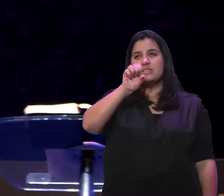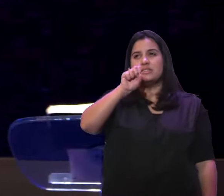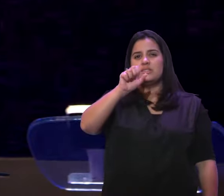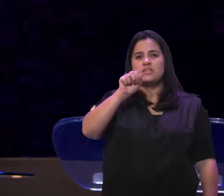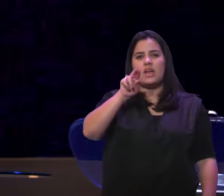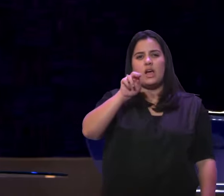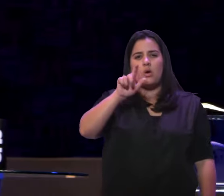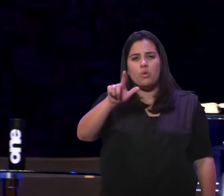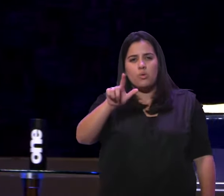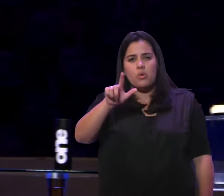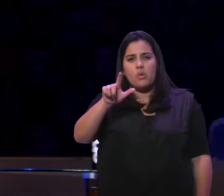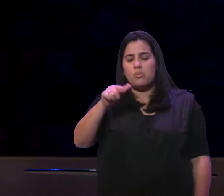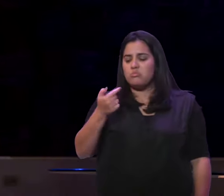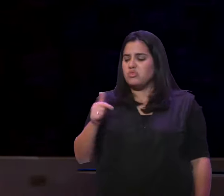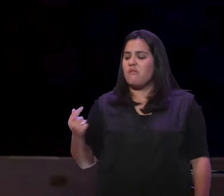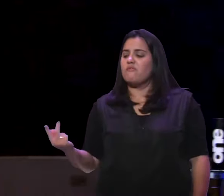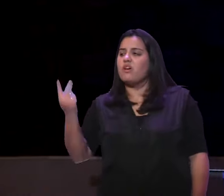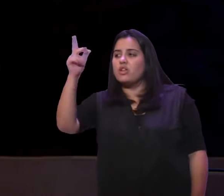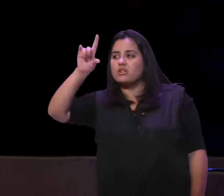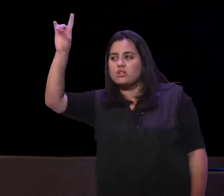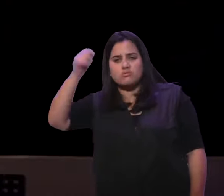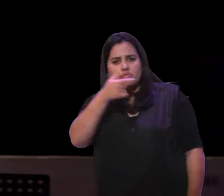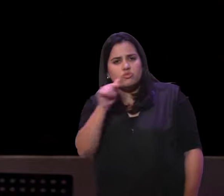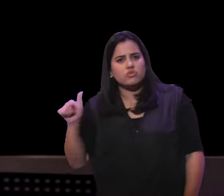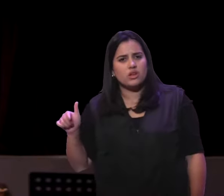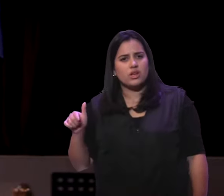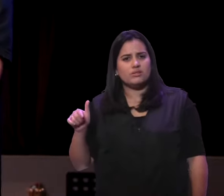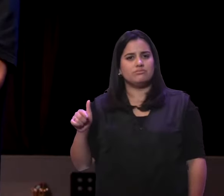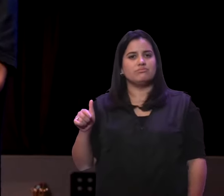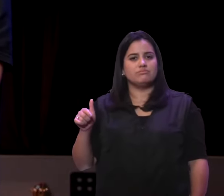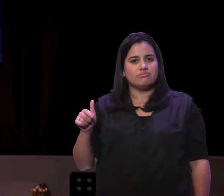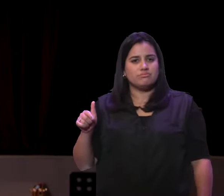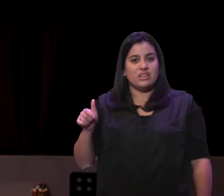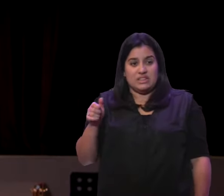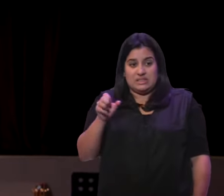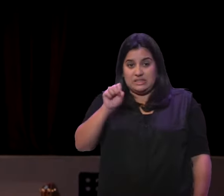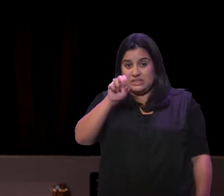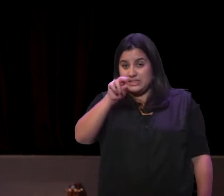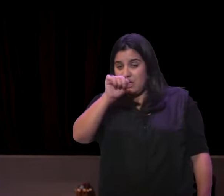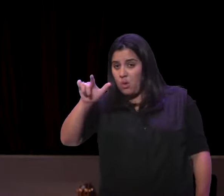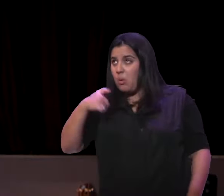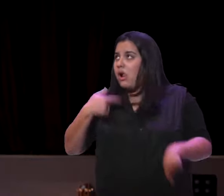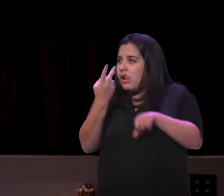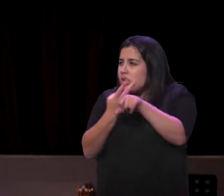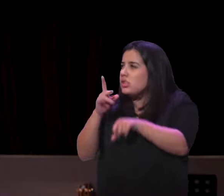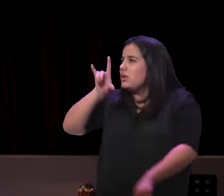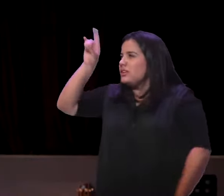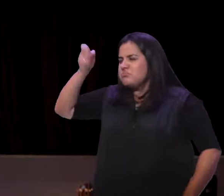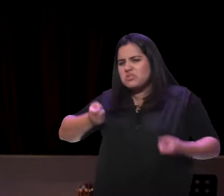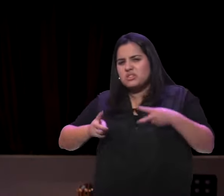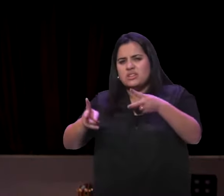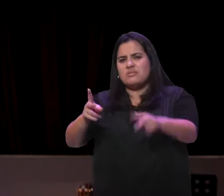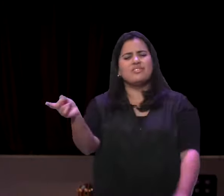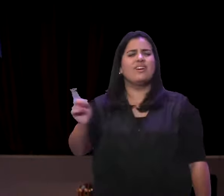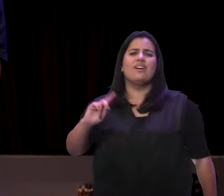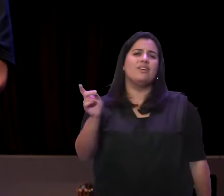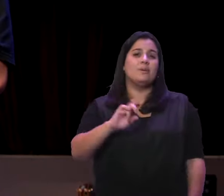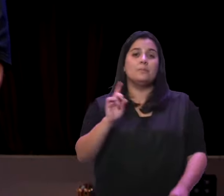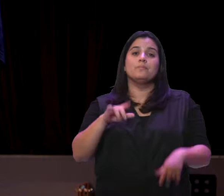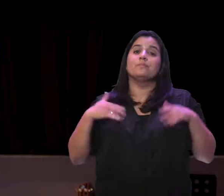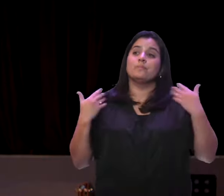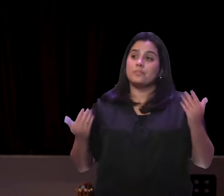Deus. Saul não era um homem segundo o coração de Deus, ele não buscava Deus com todas as suas forças, tanto